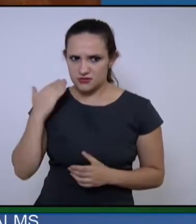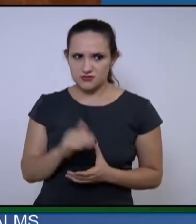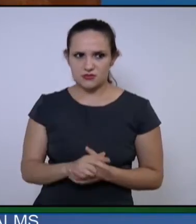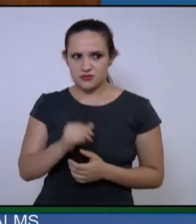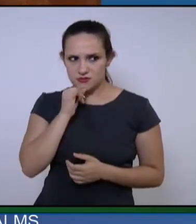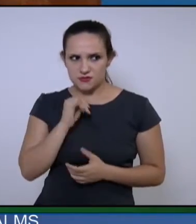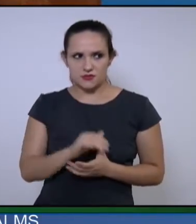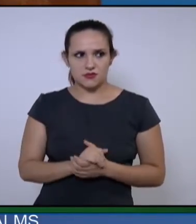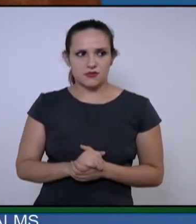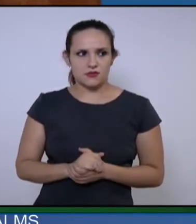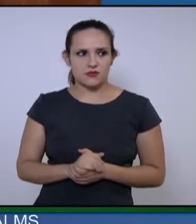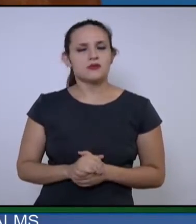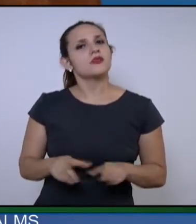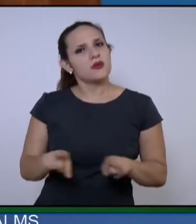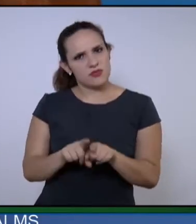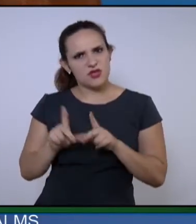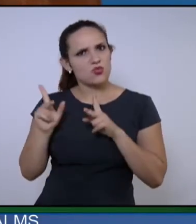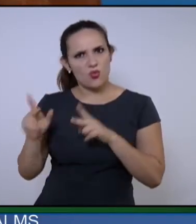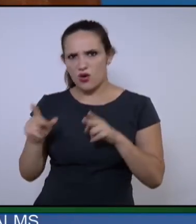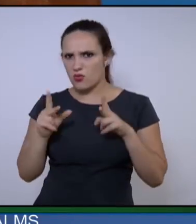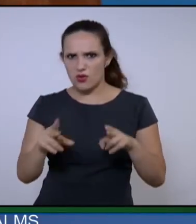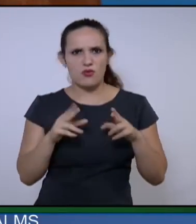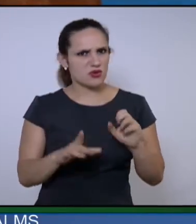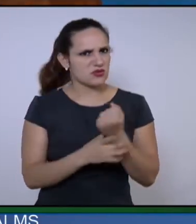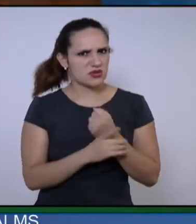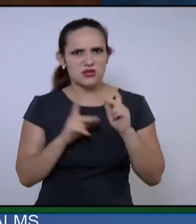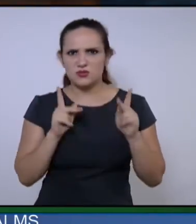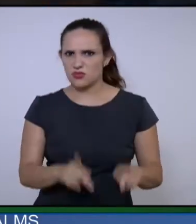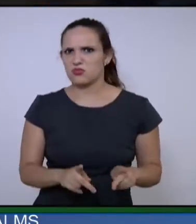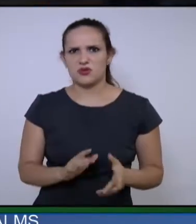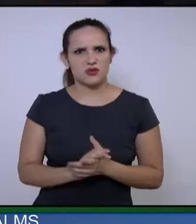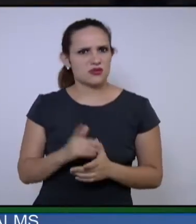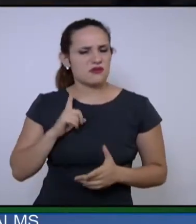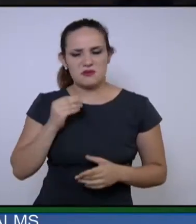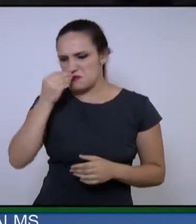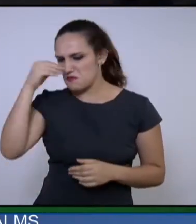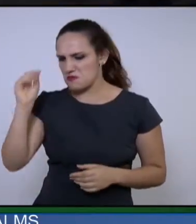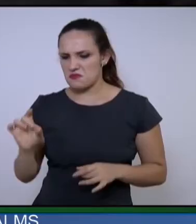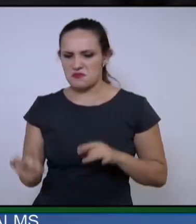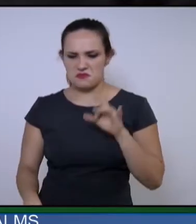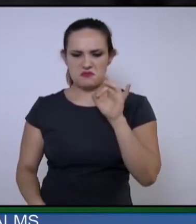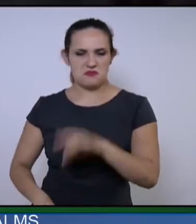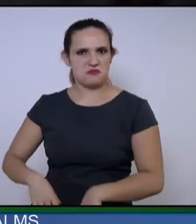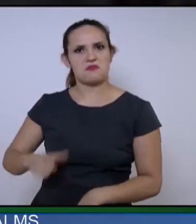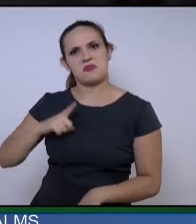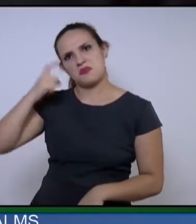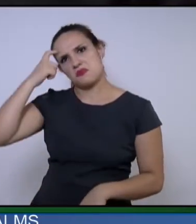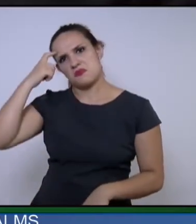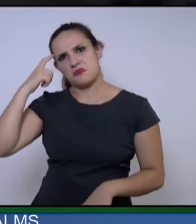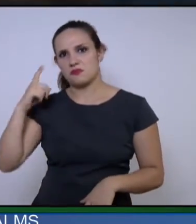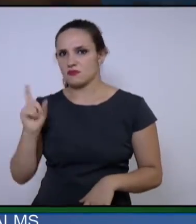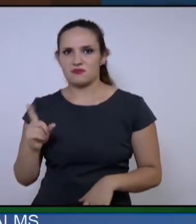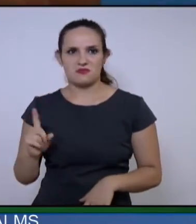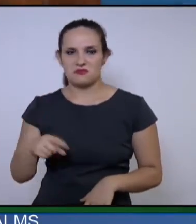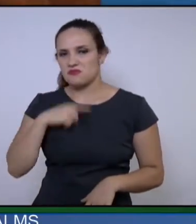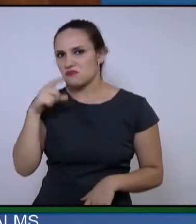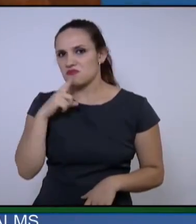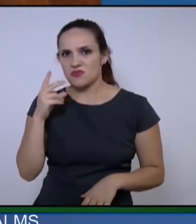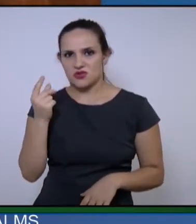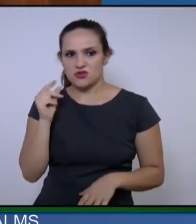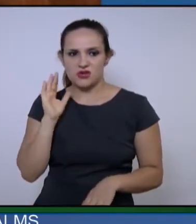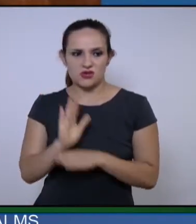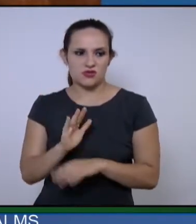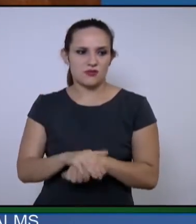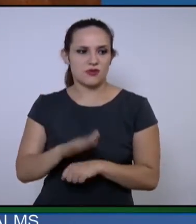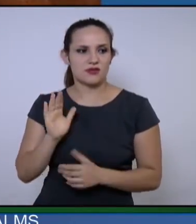governo Temer, foram um desastre também na questão da segurança pública. Tratou a segurança pública com viés ideológico, não realizou os investimentos.